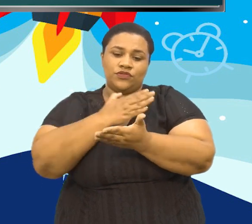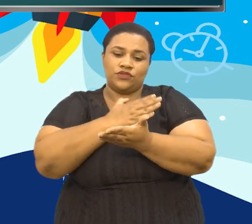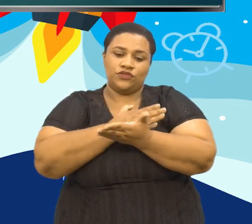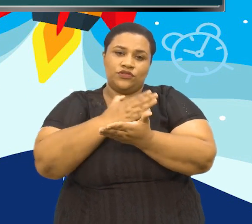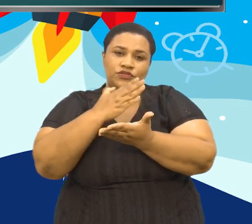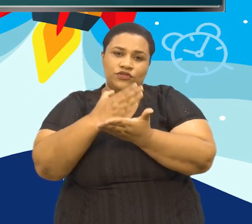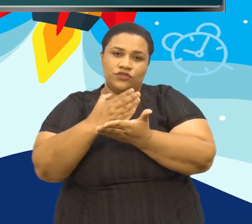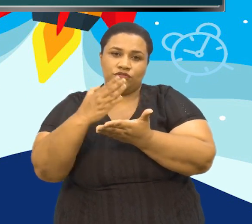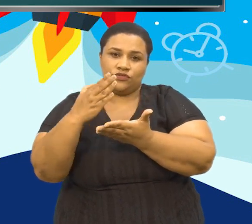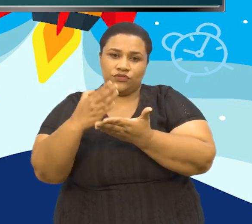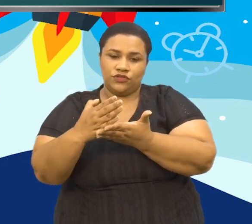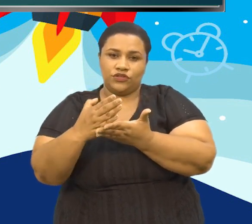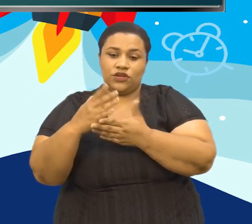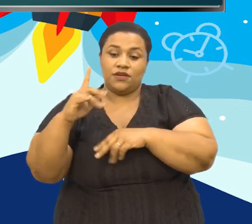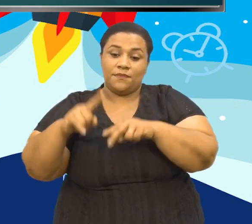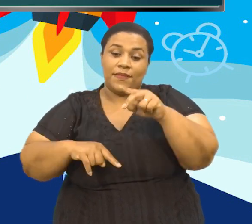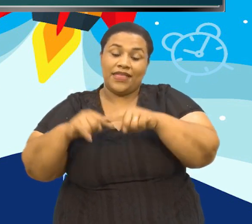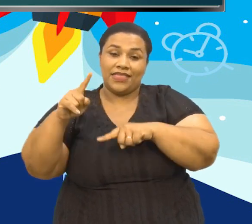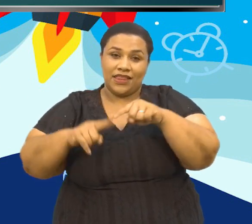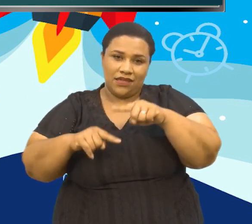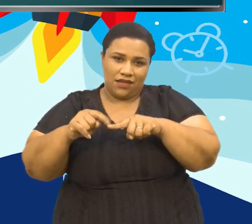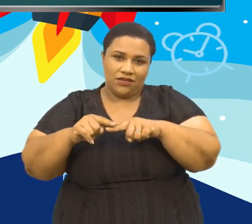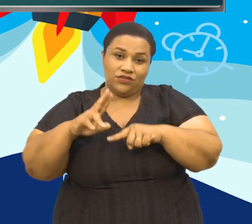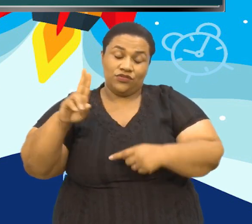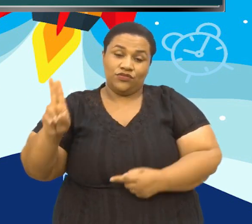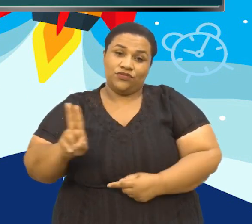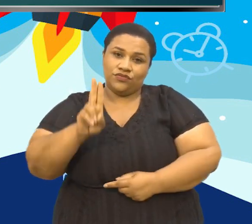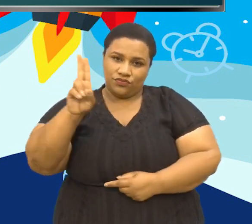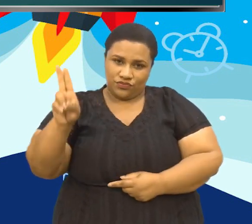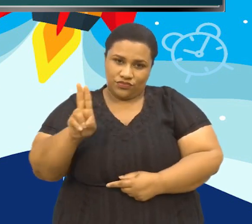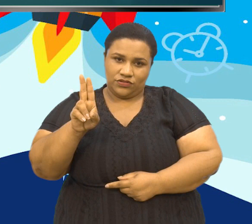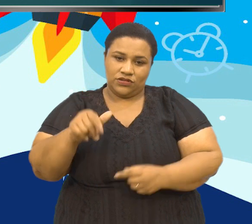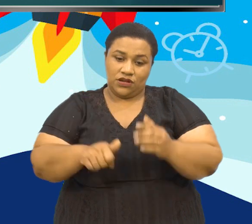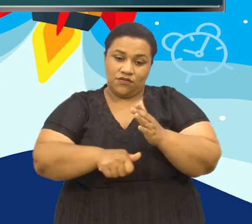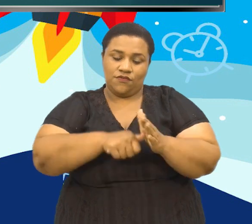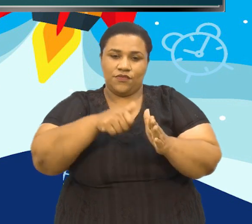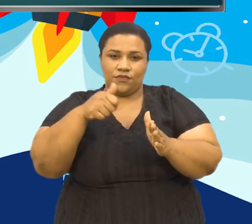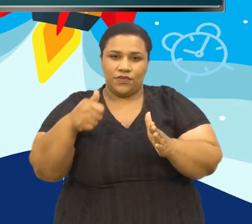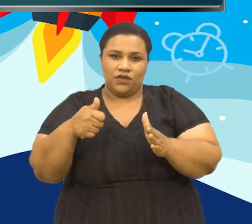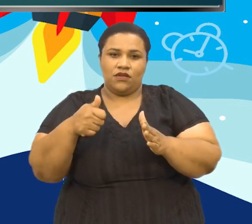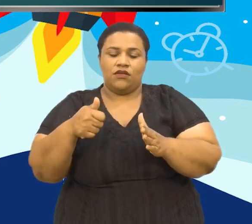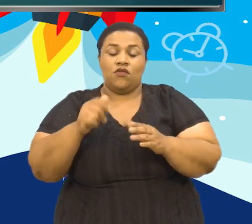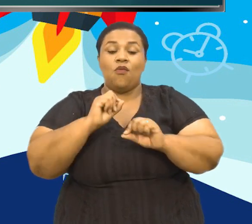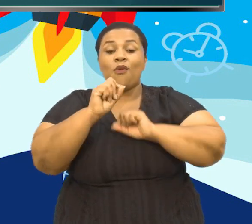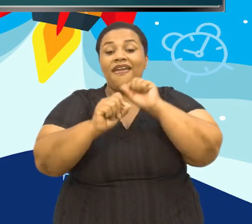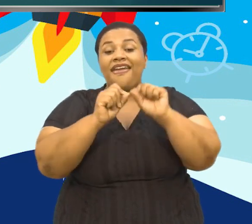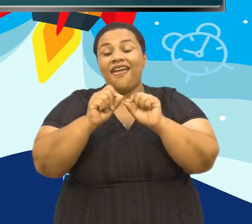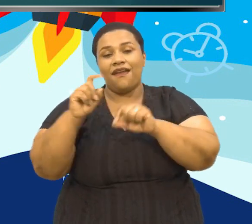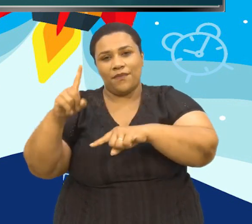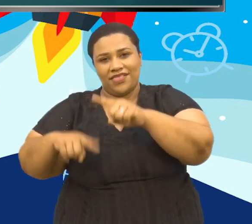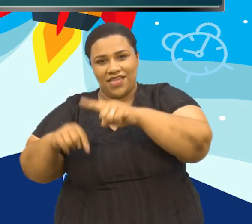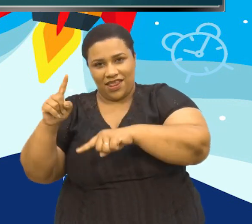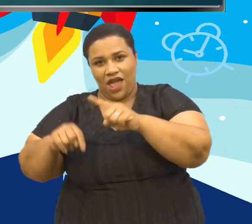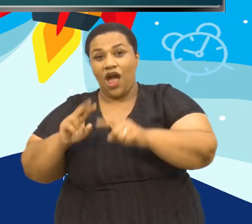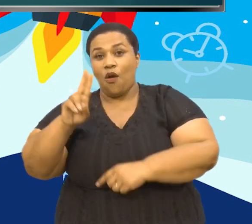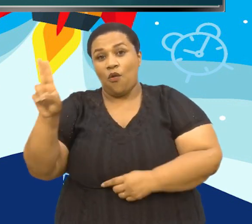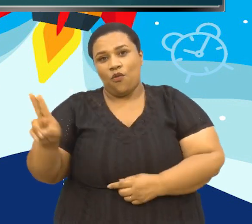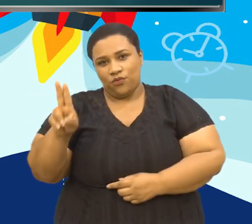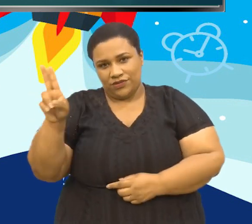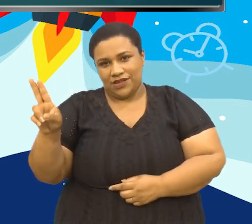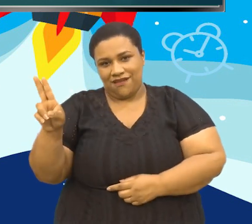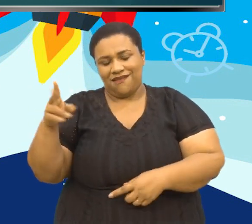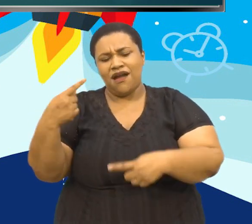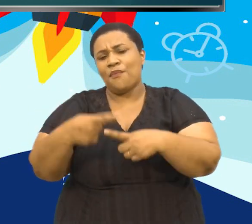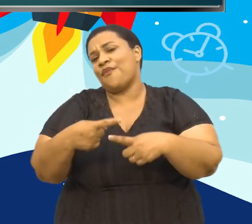vamos dividir ela em material utilizado. Essa é a primeira parte da produção textual. Por que, professor, nós precisamos